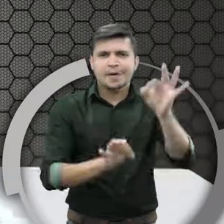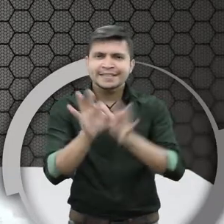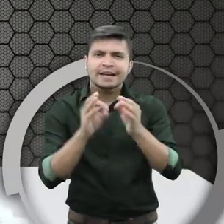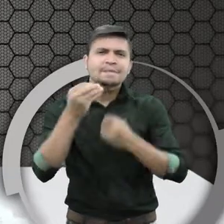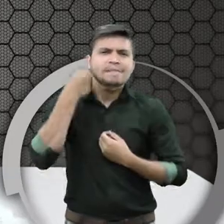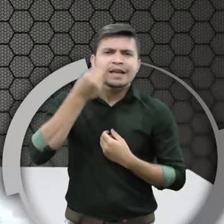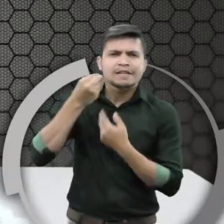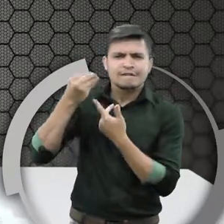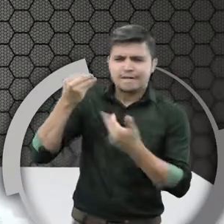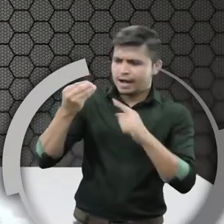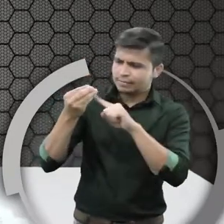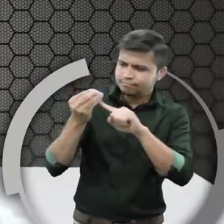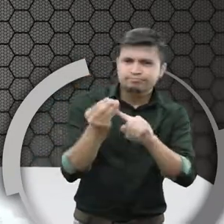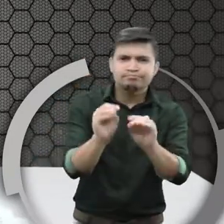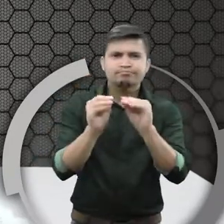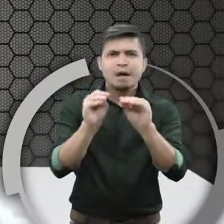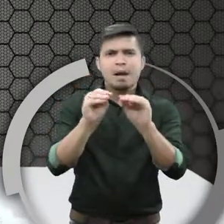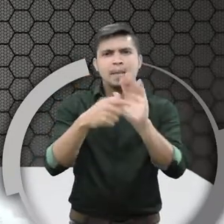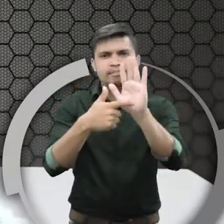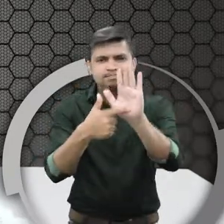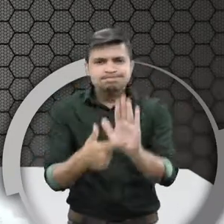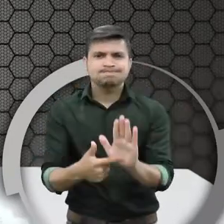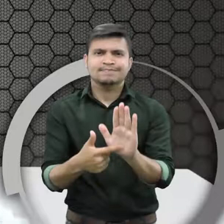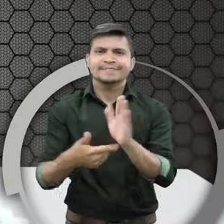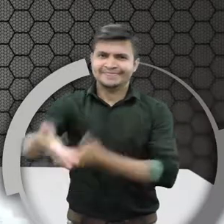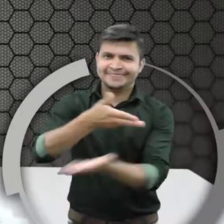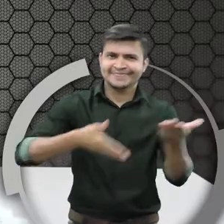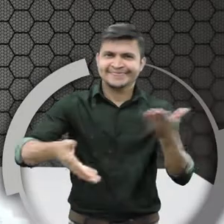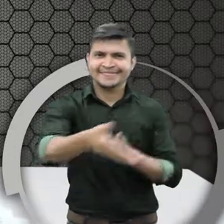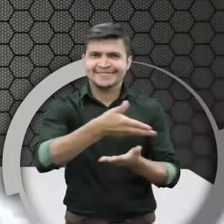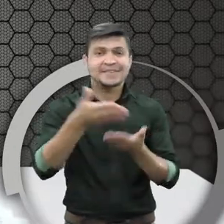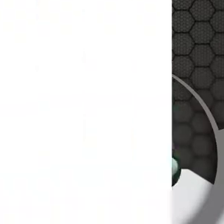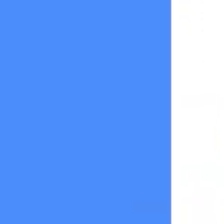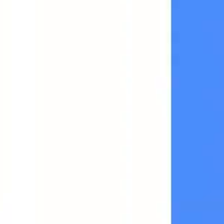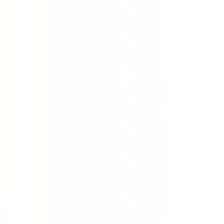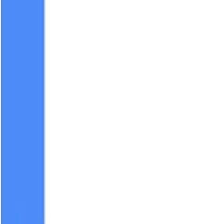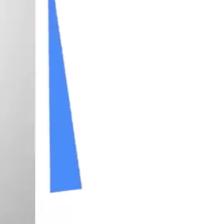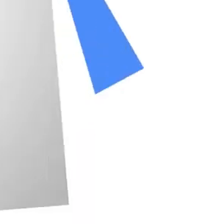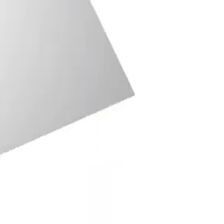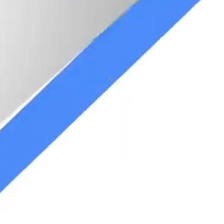experiências para que a gente possa trocar informações no famoso trocar figurinhas. Fica o convite.